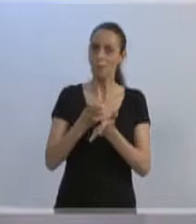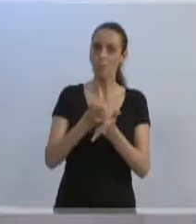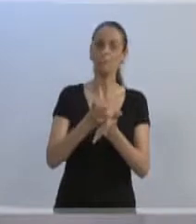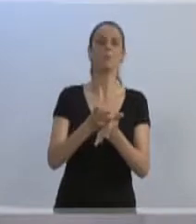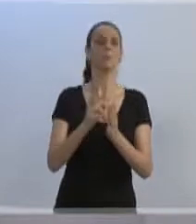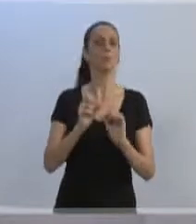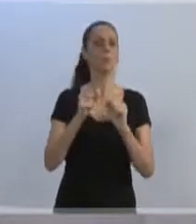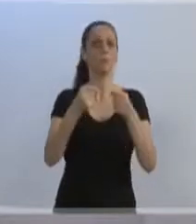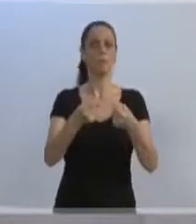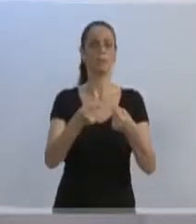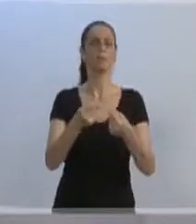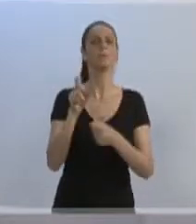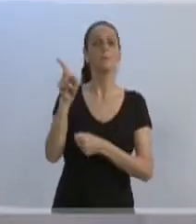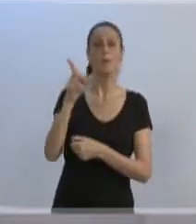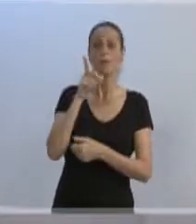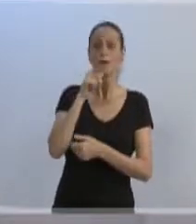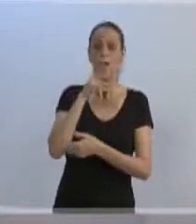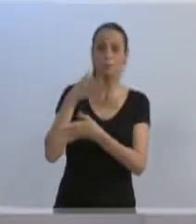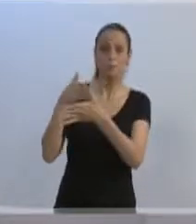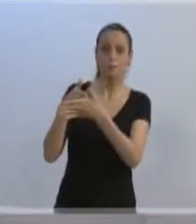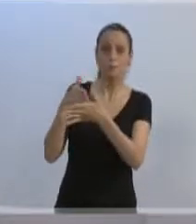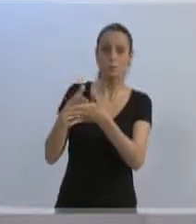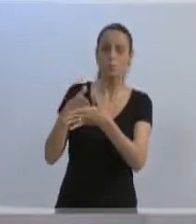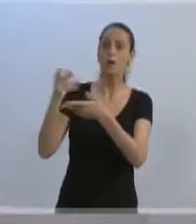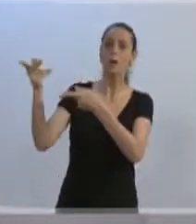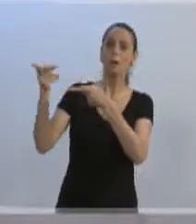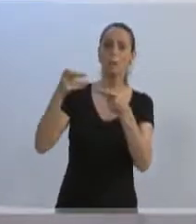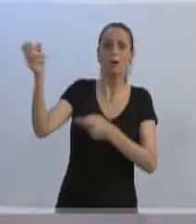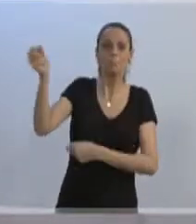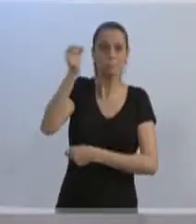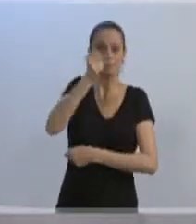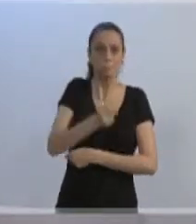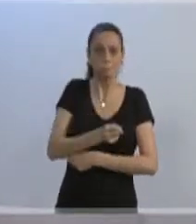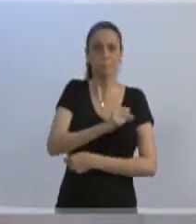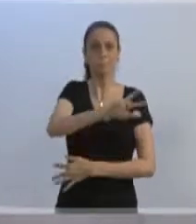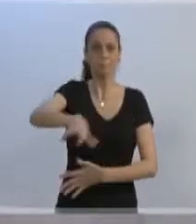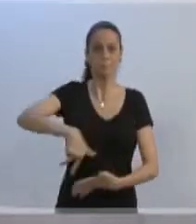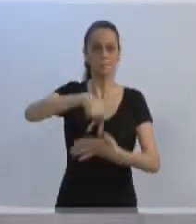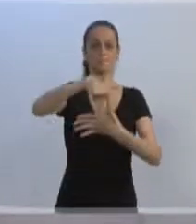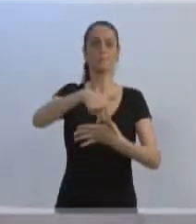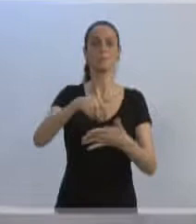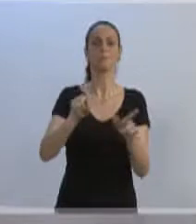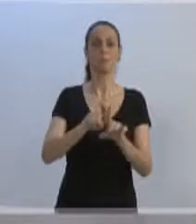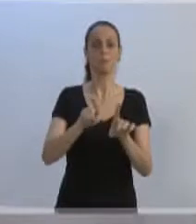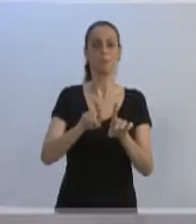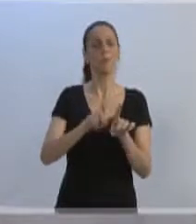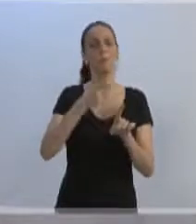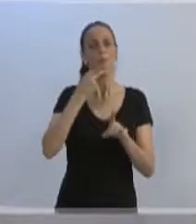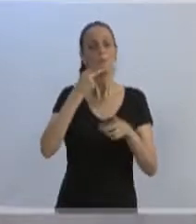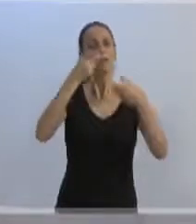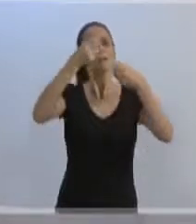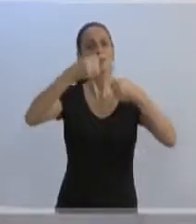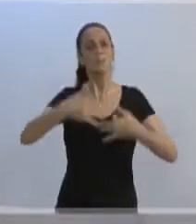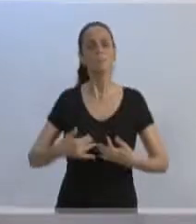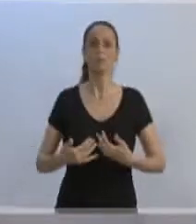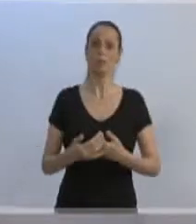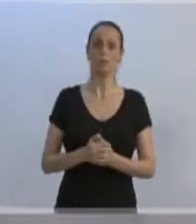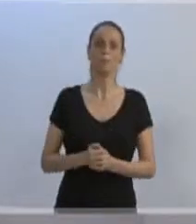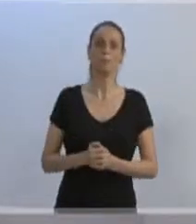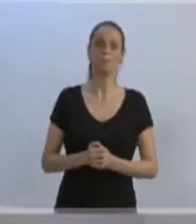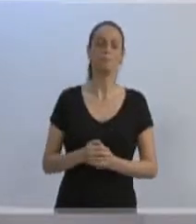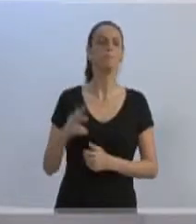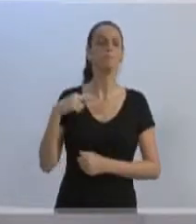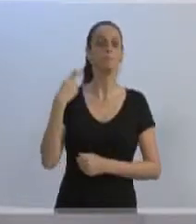lá na barragem de trazê los para poder que eles possam fazer uso é da tribuna livre na câmara de vereadores de blumenau